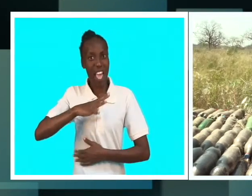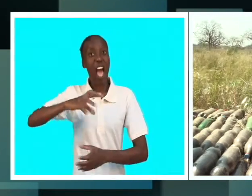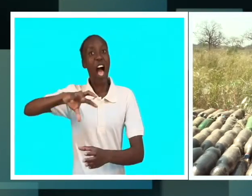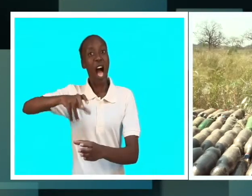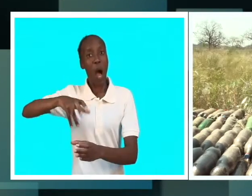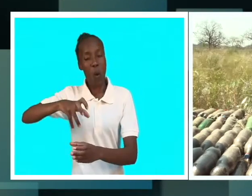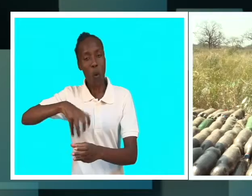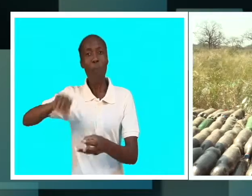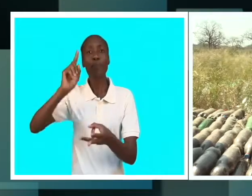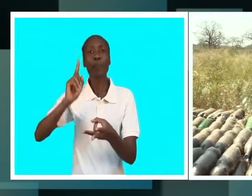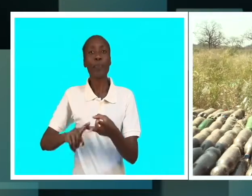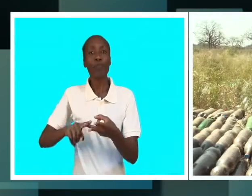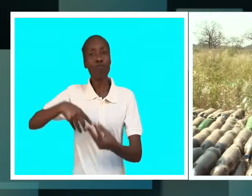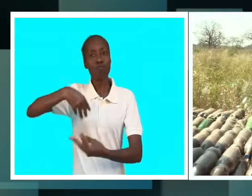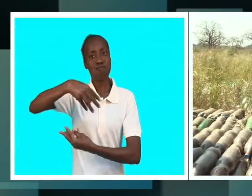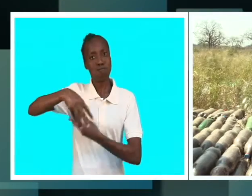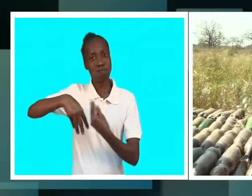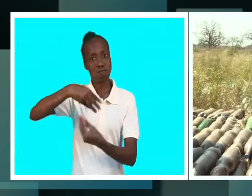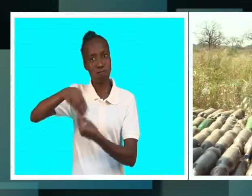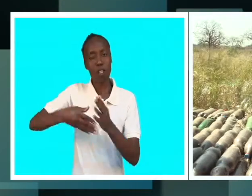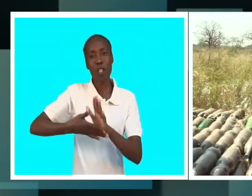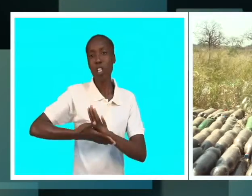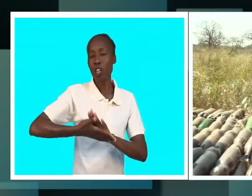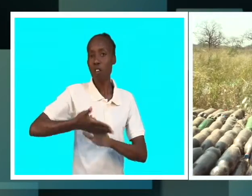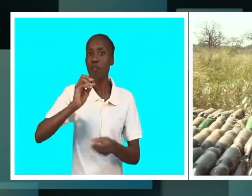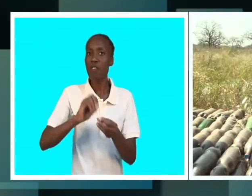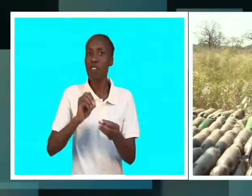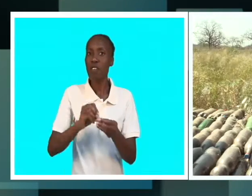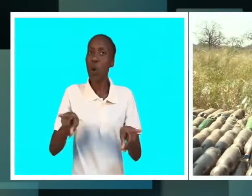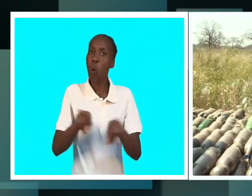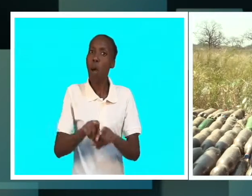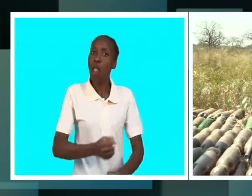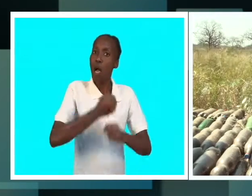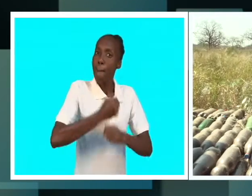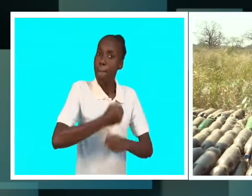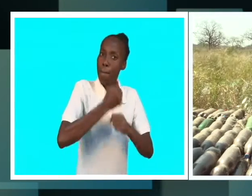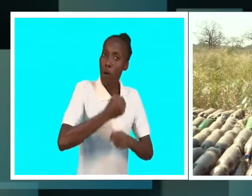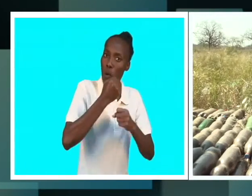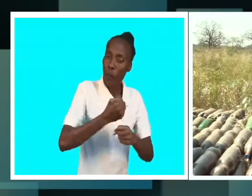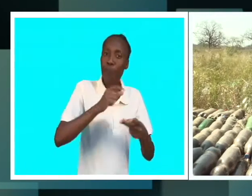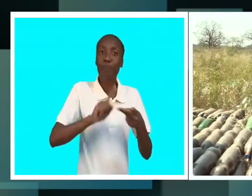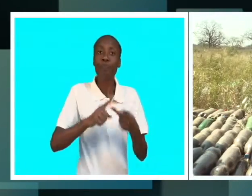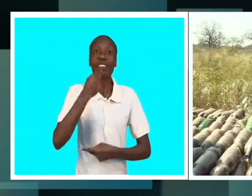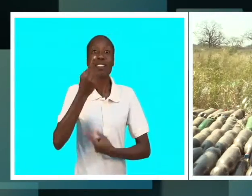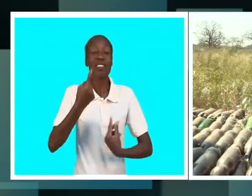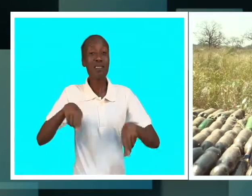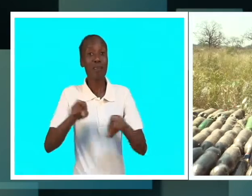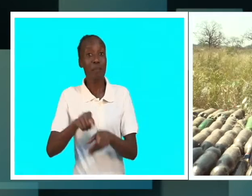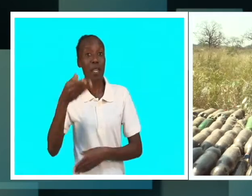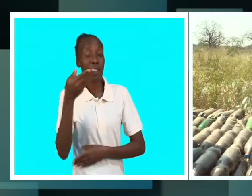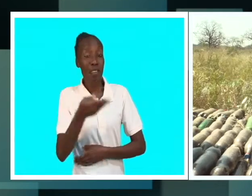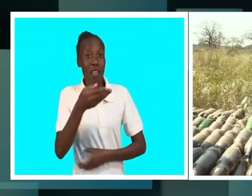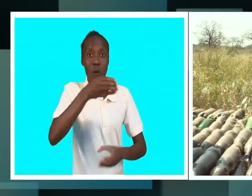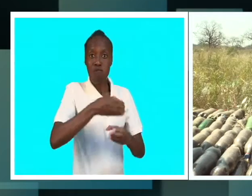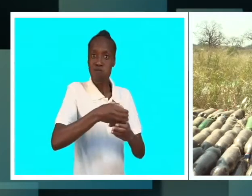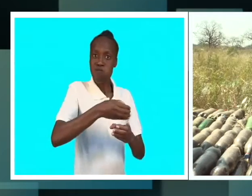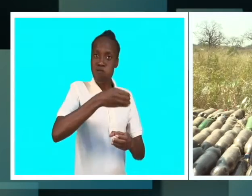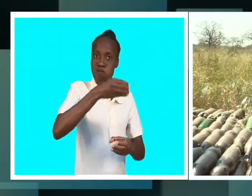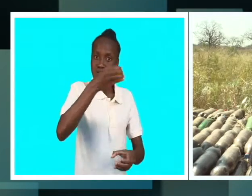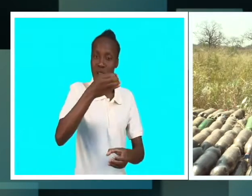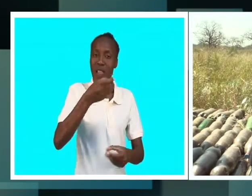e assim forma aquele que o nosso bloco. Dizer que também este bloco ecológico foi